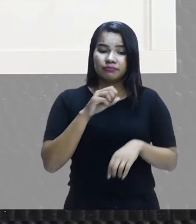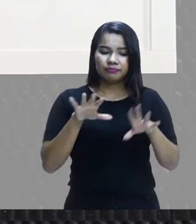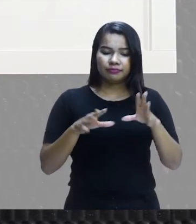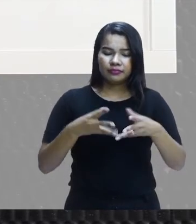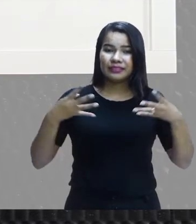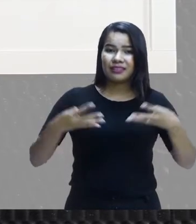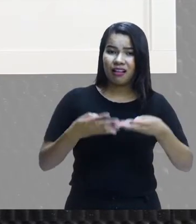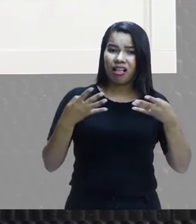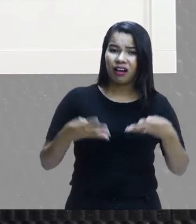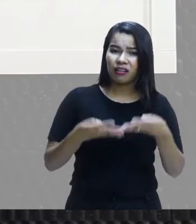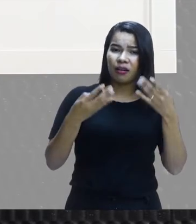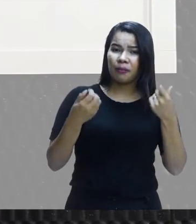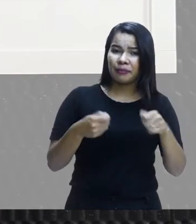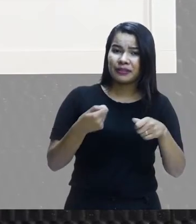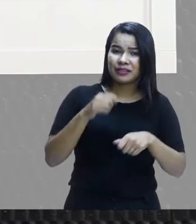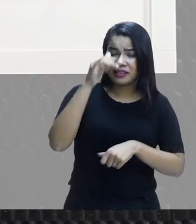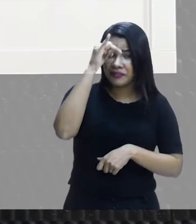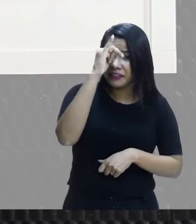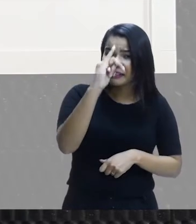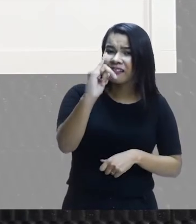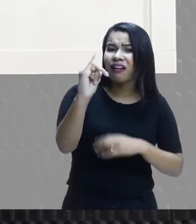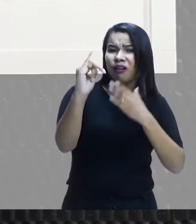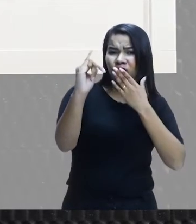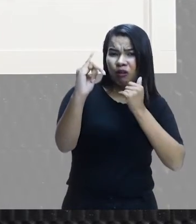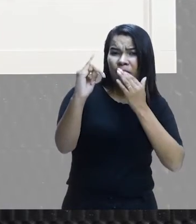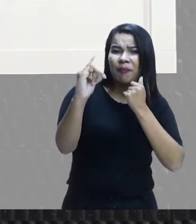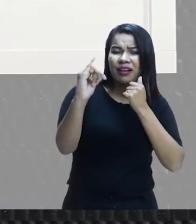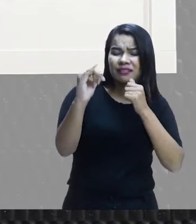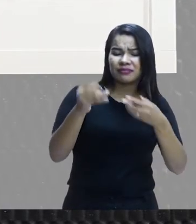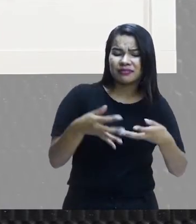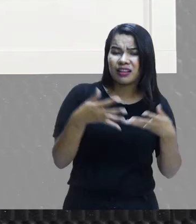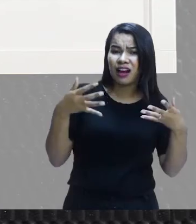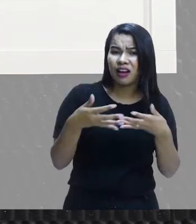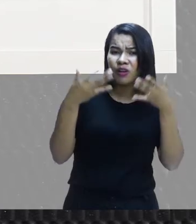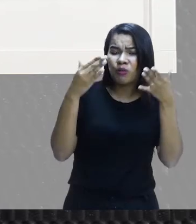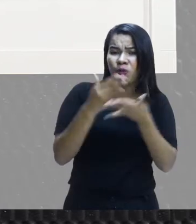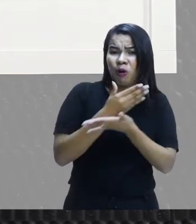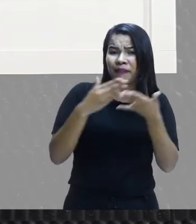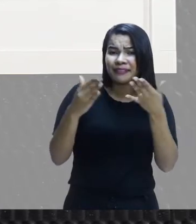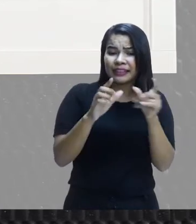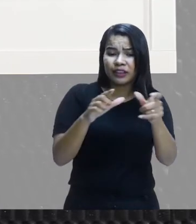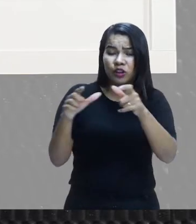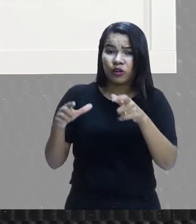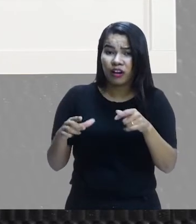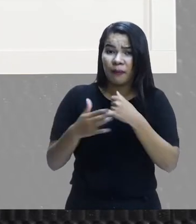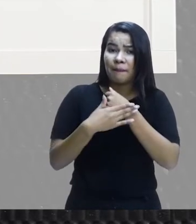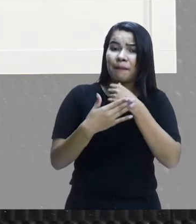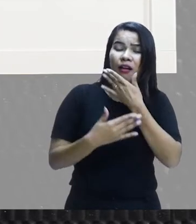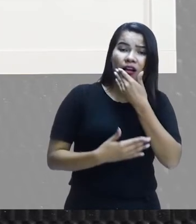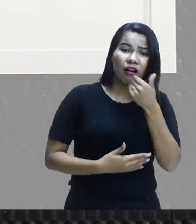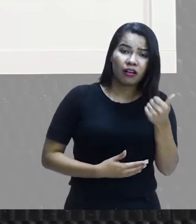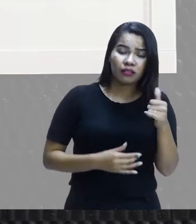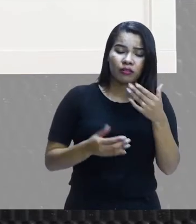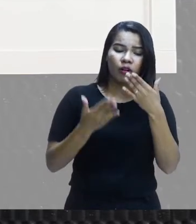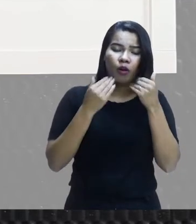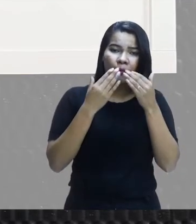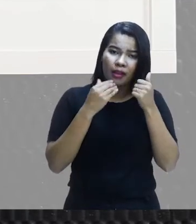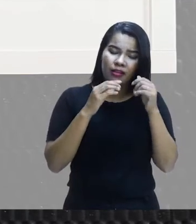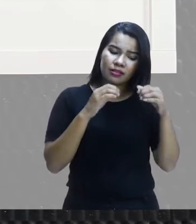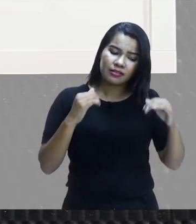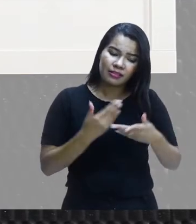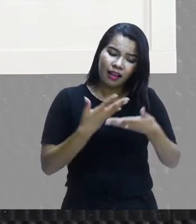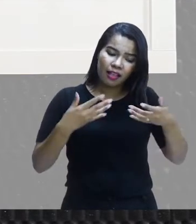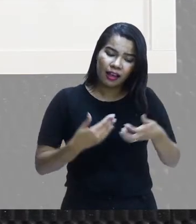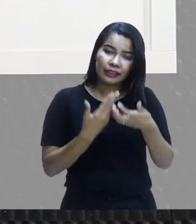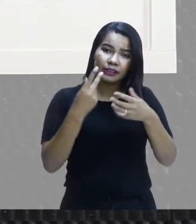alunos, você tem que evitar comer salada em qualquer lugar. O ideal é que você coma salada na sua casa. Por